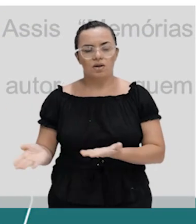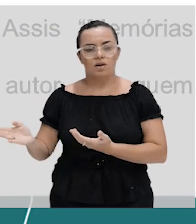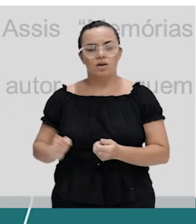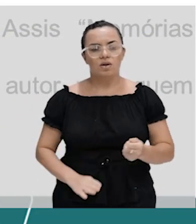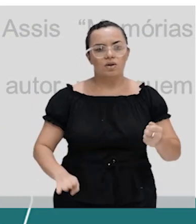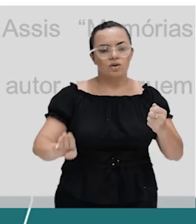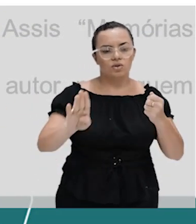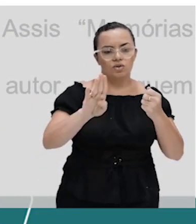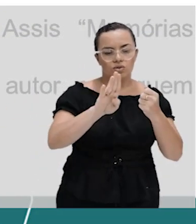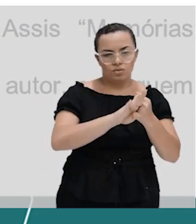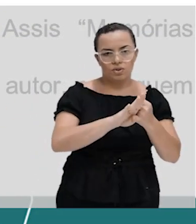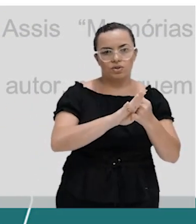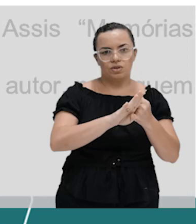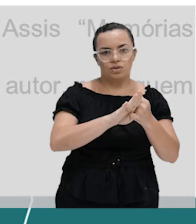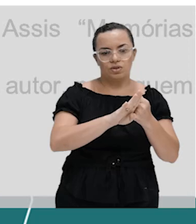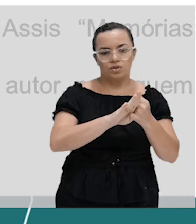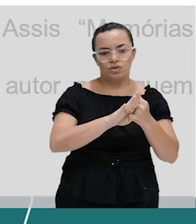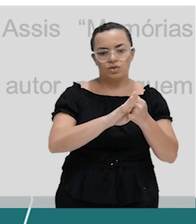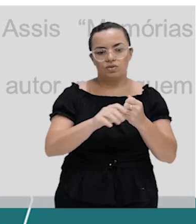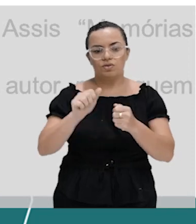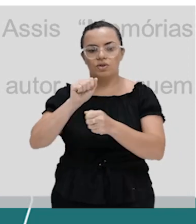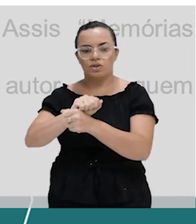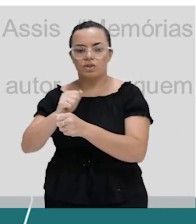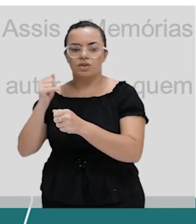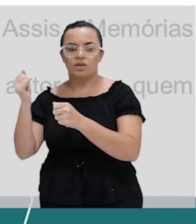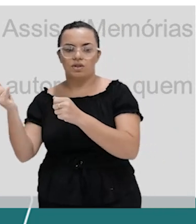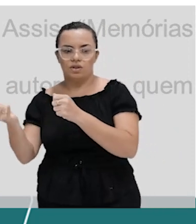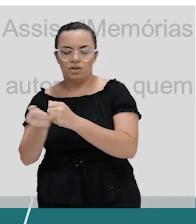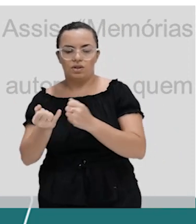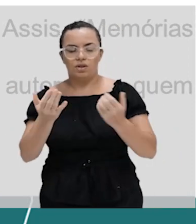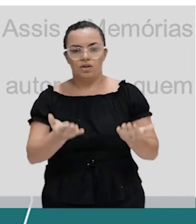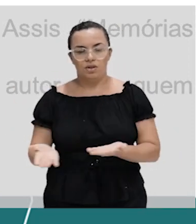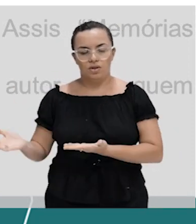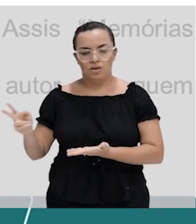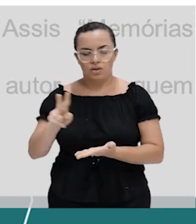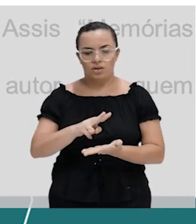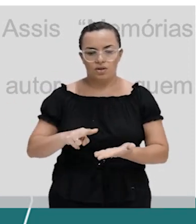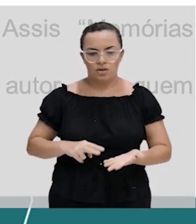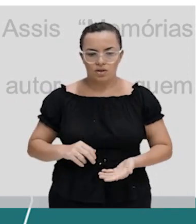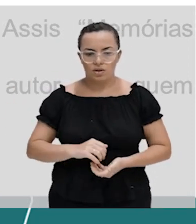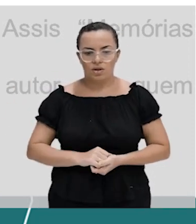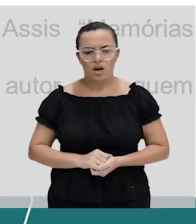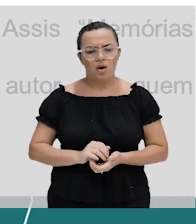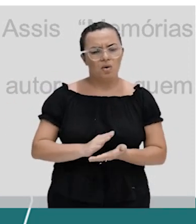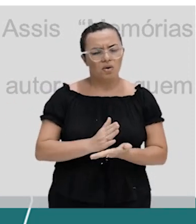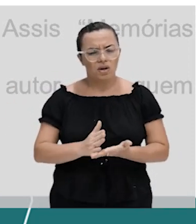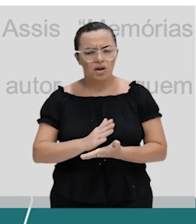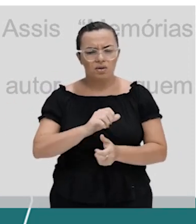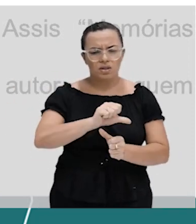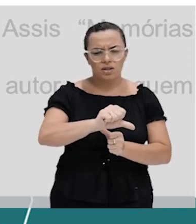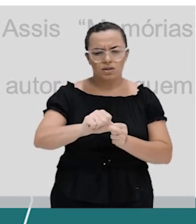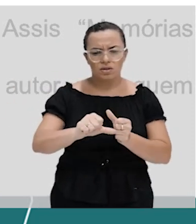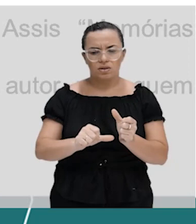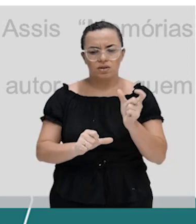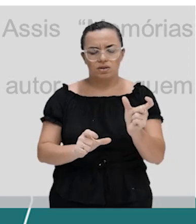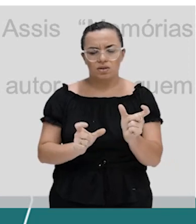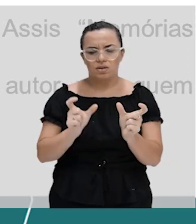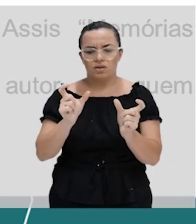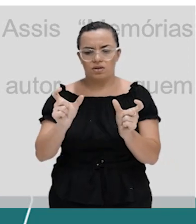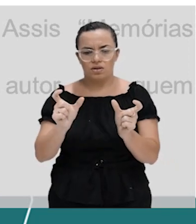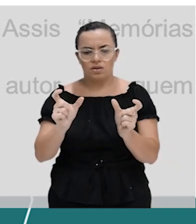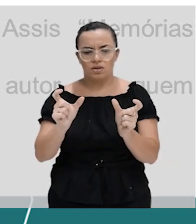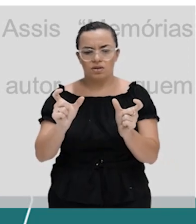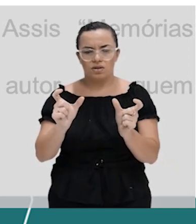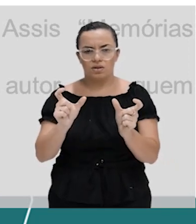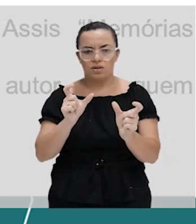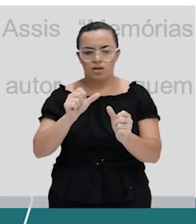mudança de posição de uma palavra implica a mudança da sua classe gramatical. Esse fenômeno é bastante comum entre